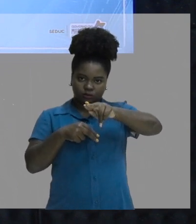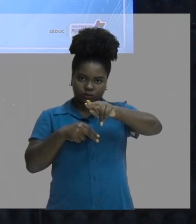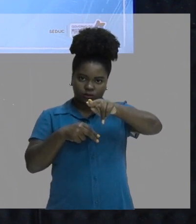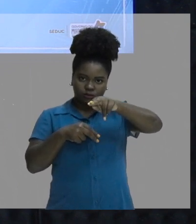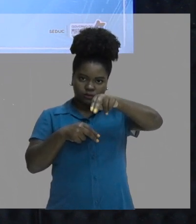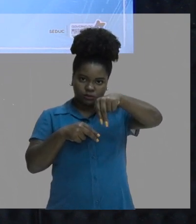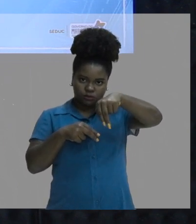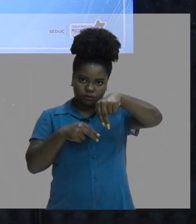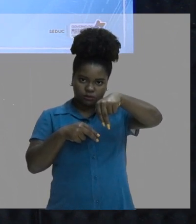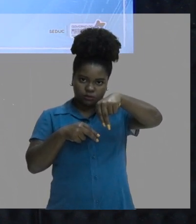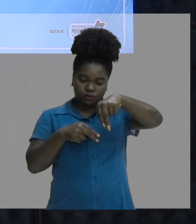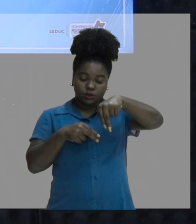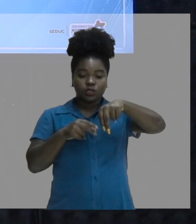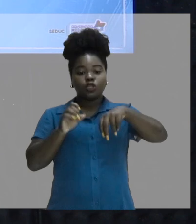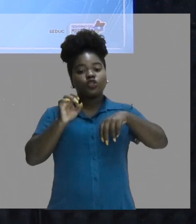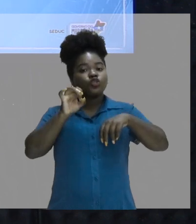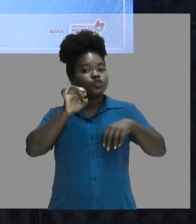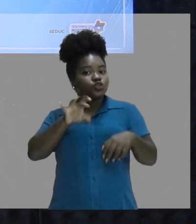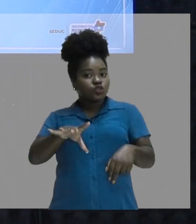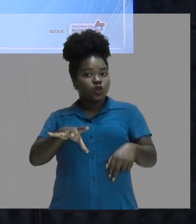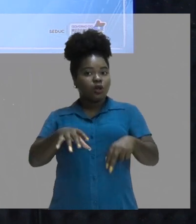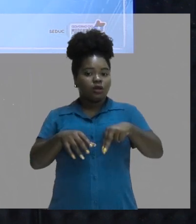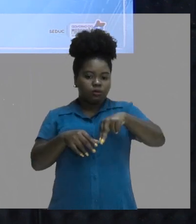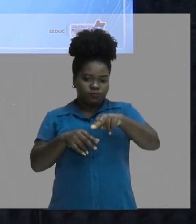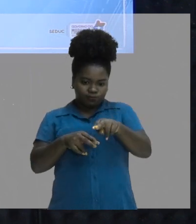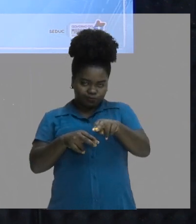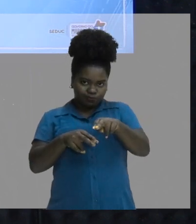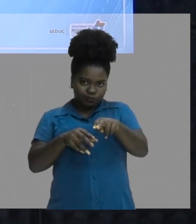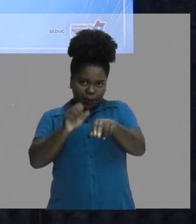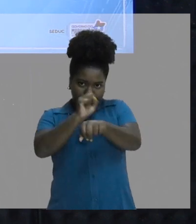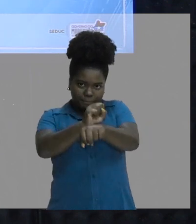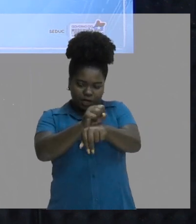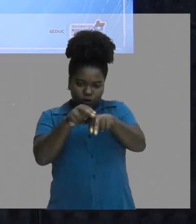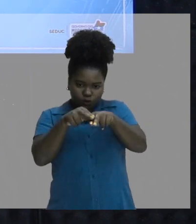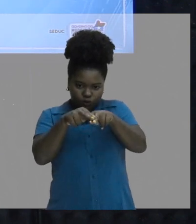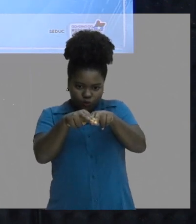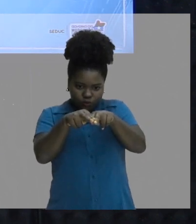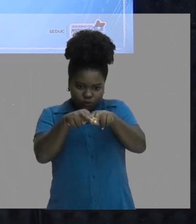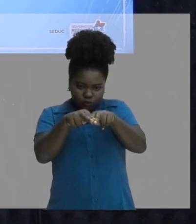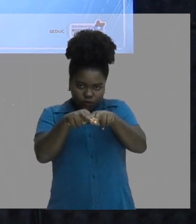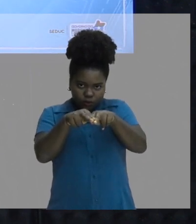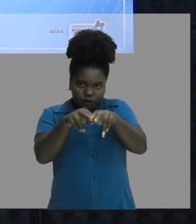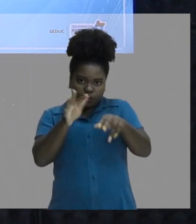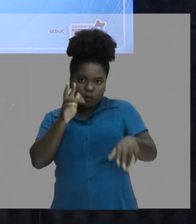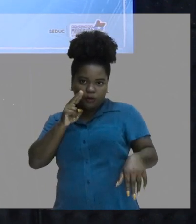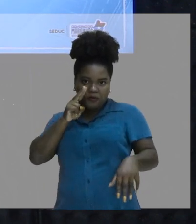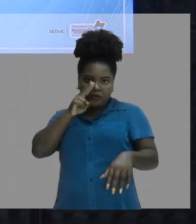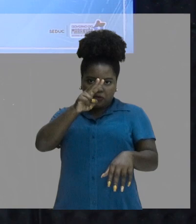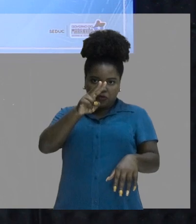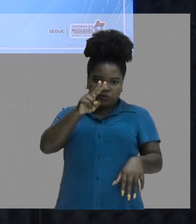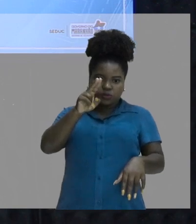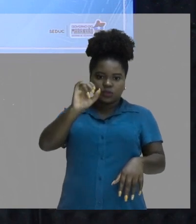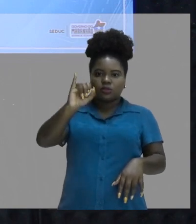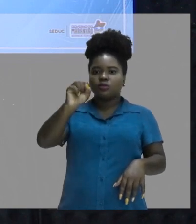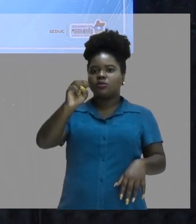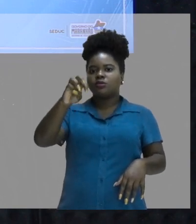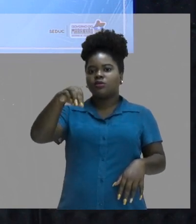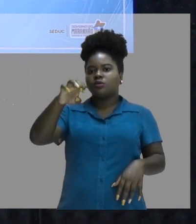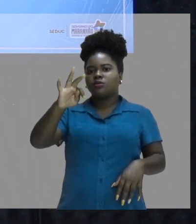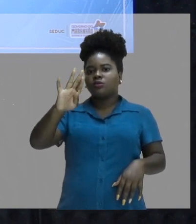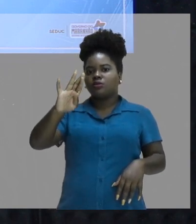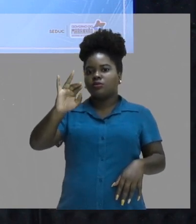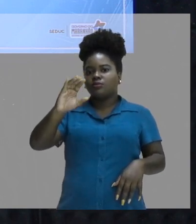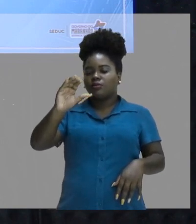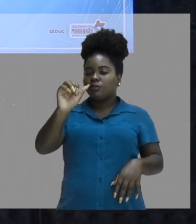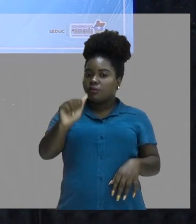da cadeira, ele está apenas o quê? Ele apenas fixou, ficou ali paradinho, força isométrica. Daí eu fiz questão de colocar uma perna bem torneada